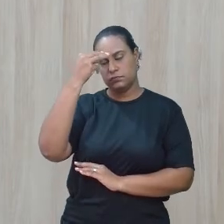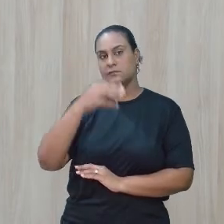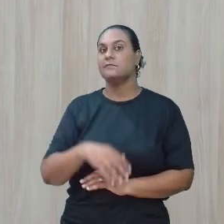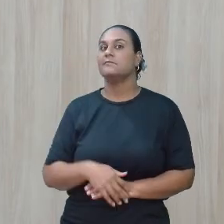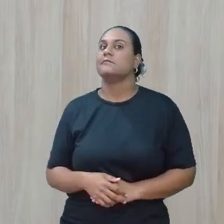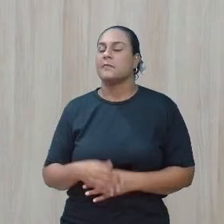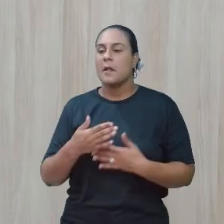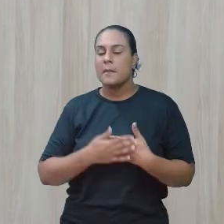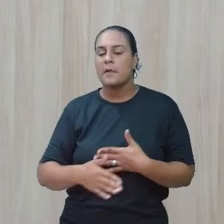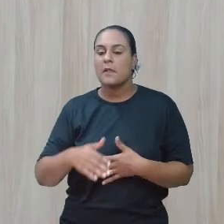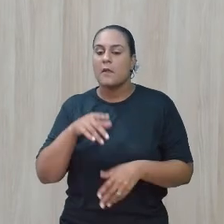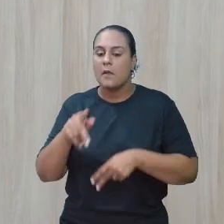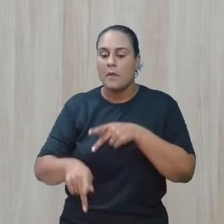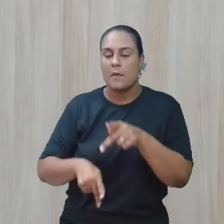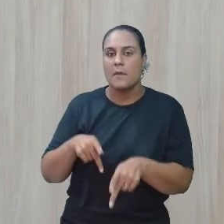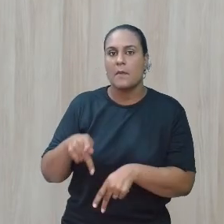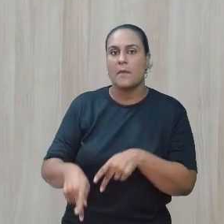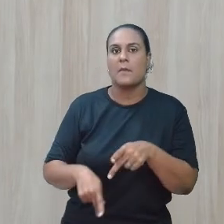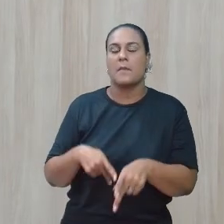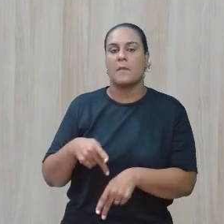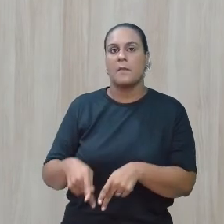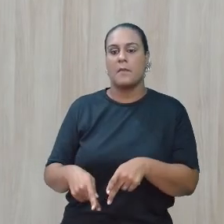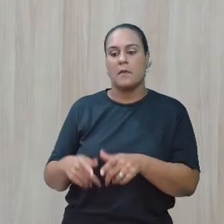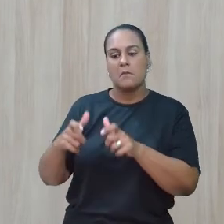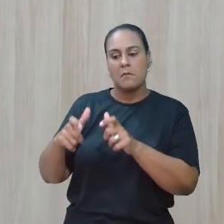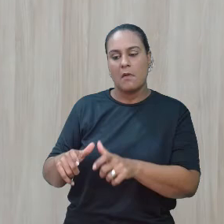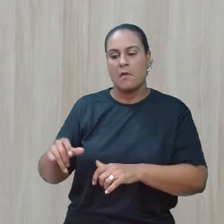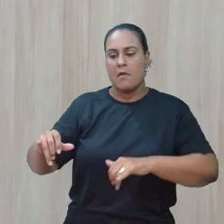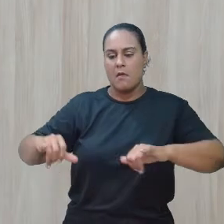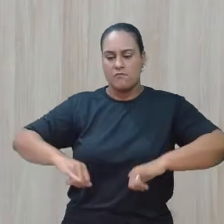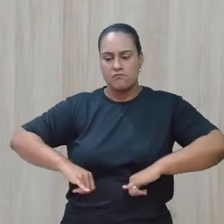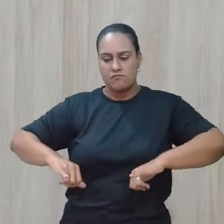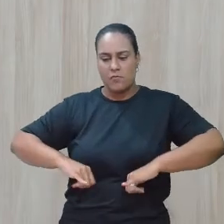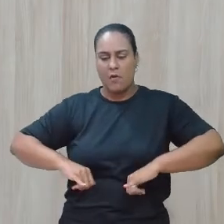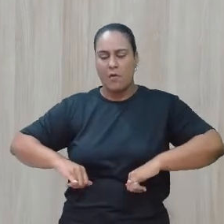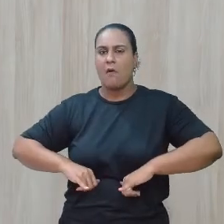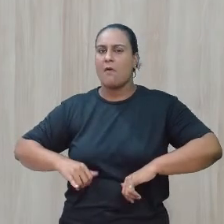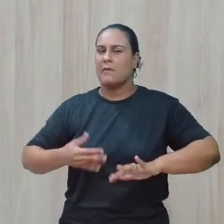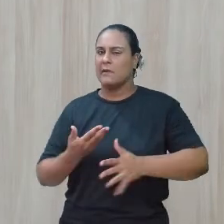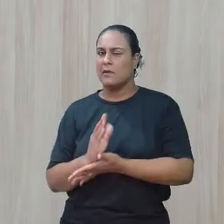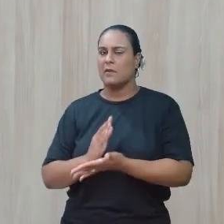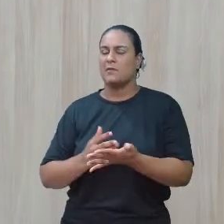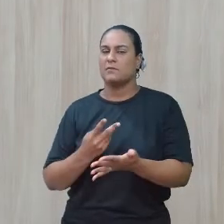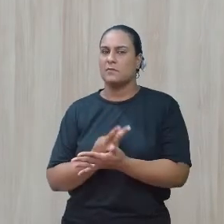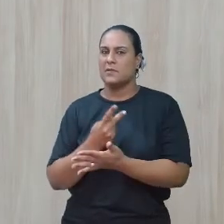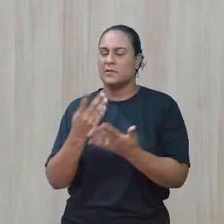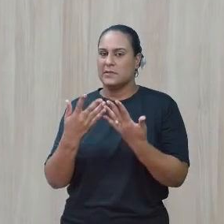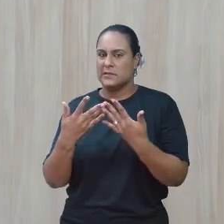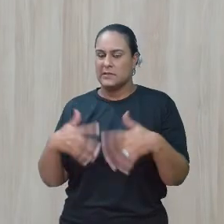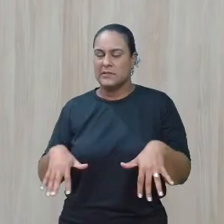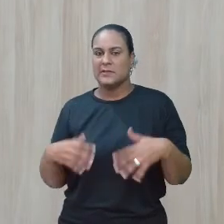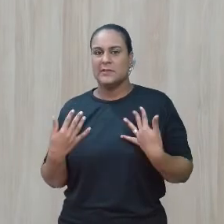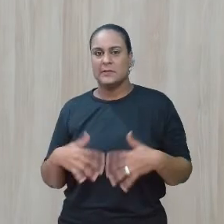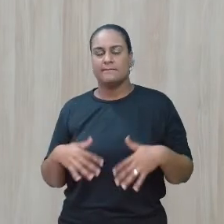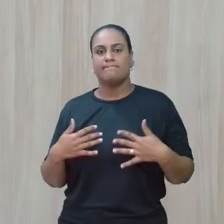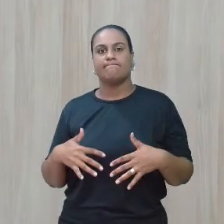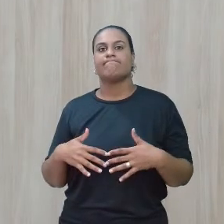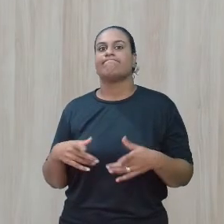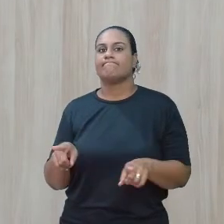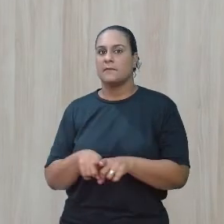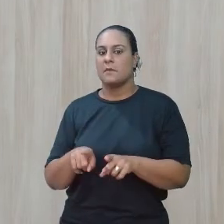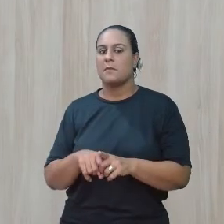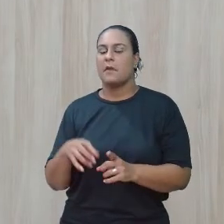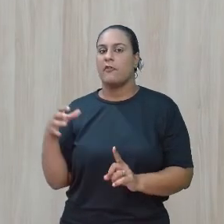que aquela população ali local que sofre com algum desses desastres também impacta na nossa saúde mental,